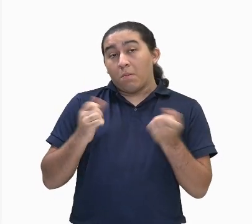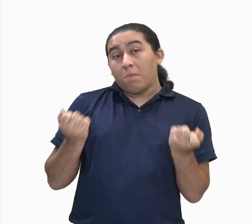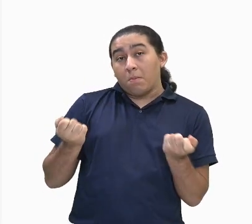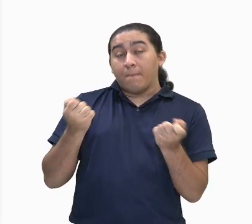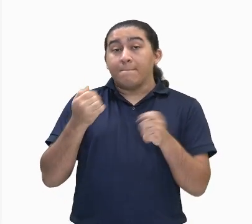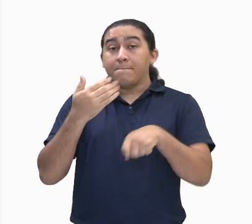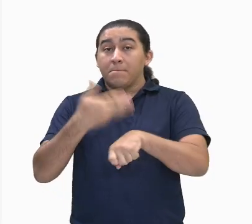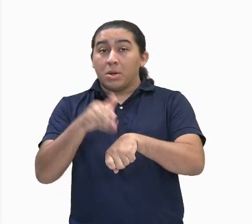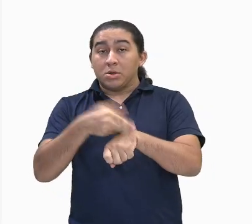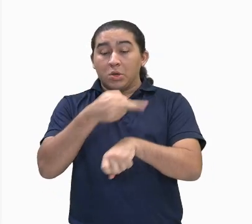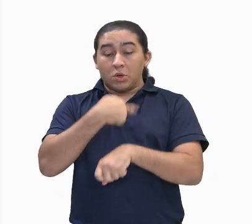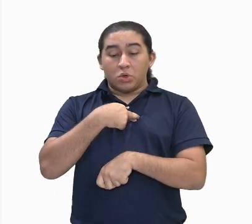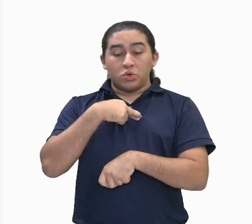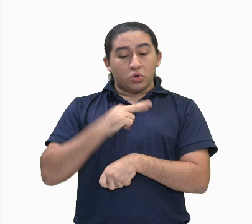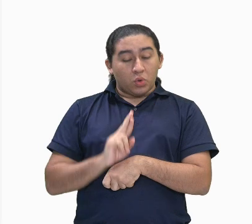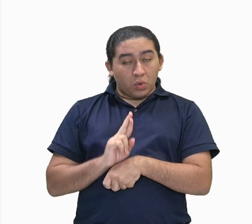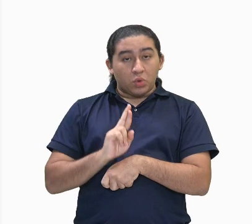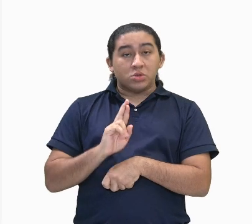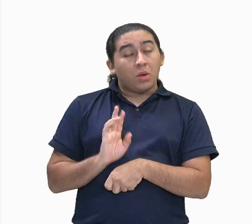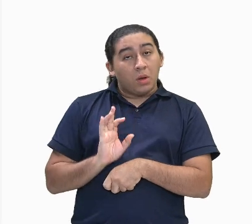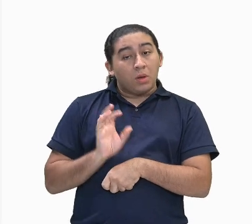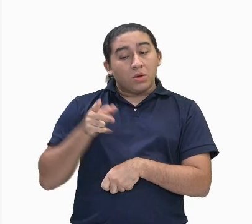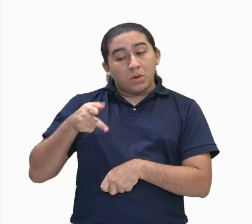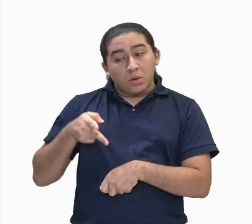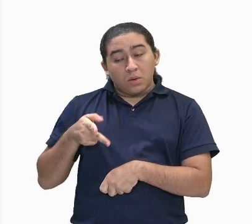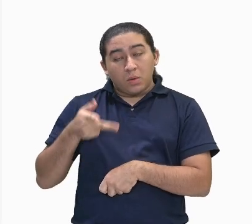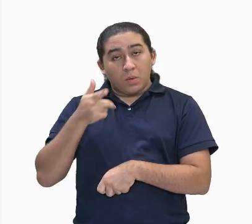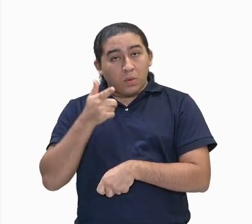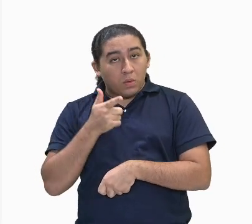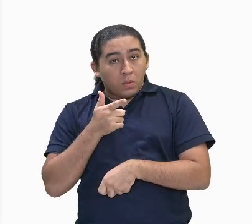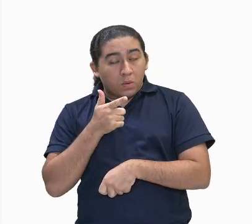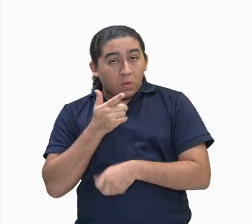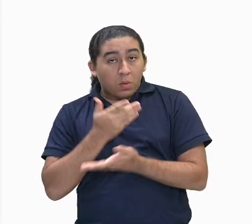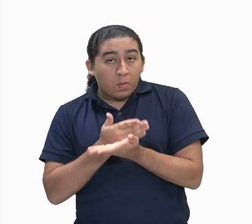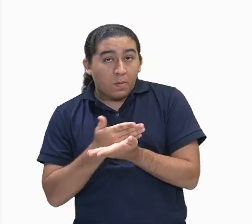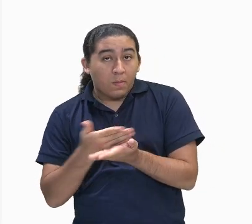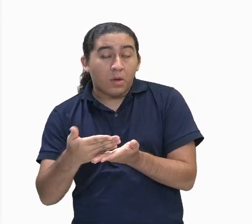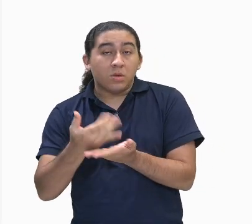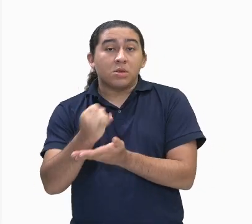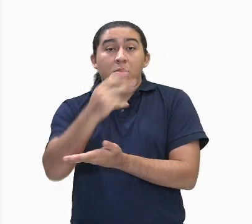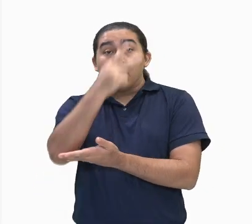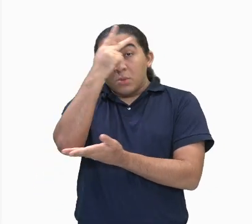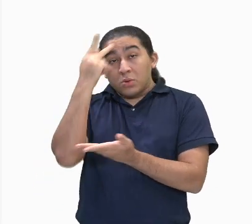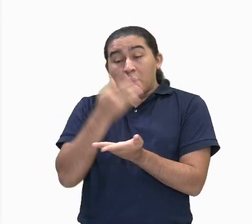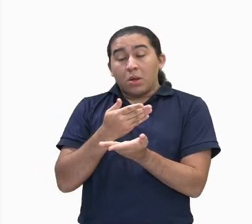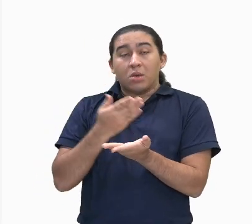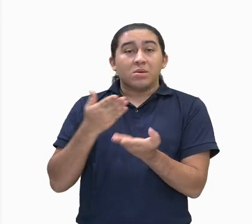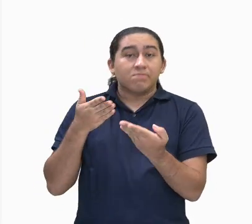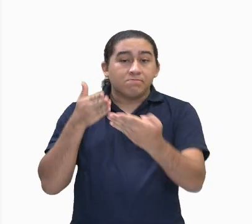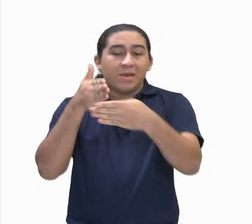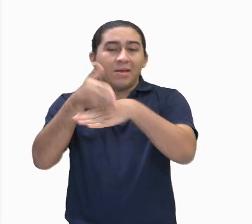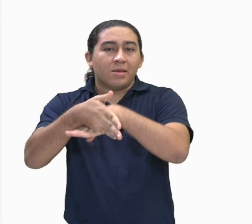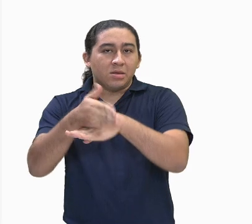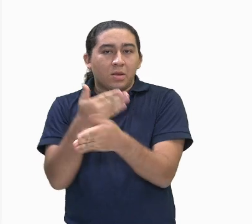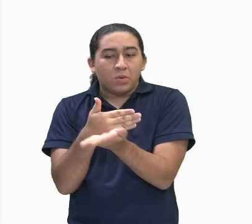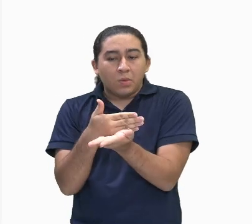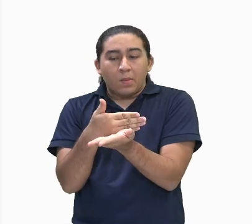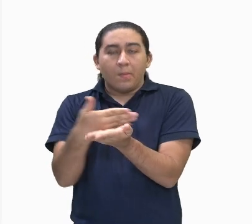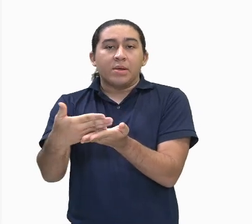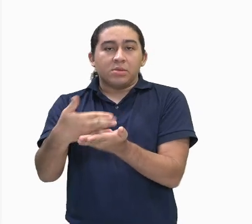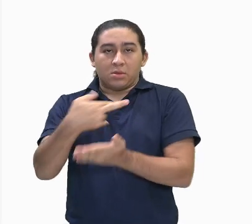práticas religiosas que se repetem na vida de uma pessoa quando ela está sendo